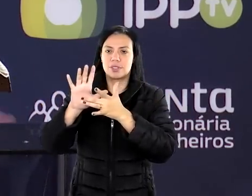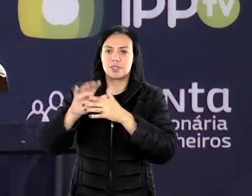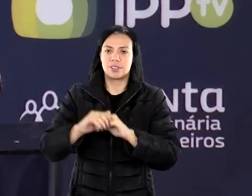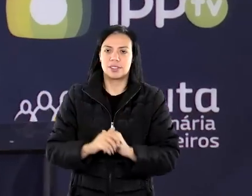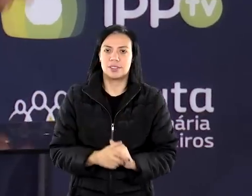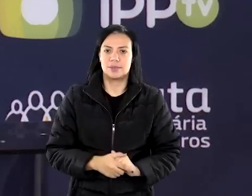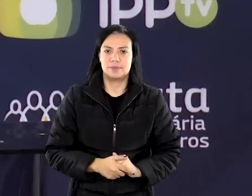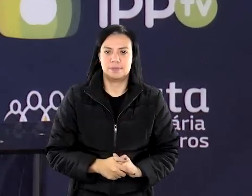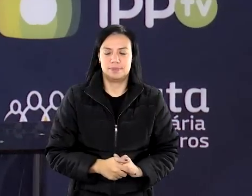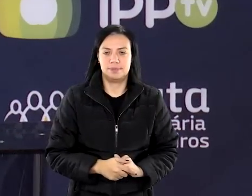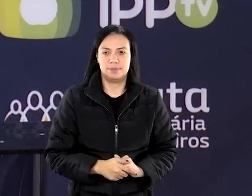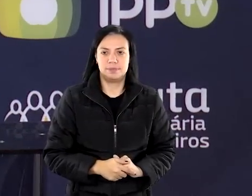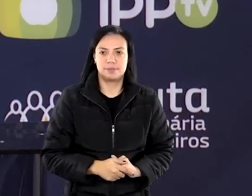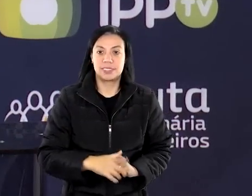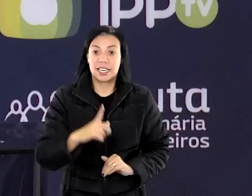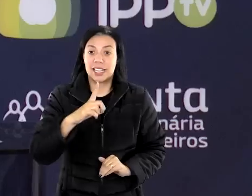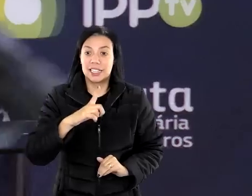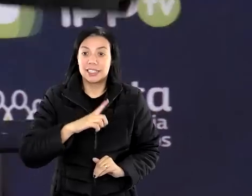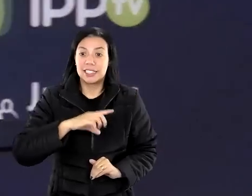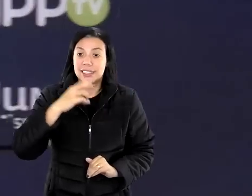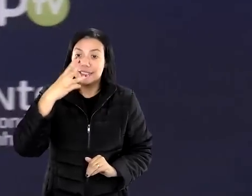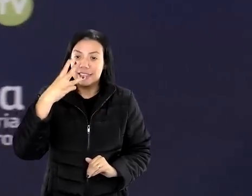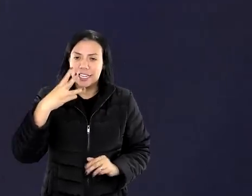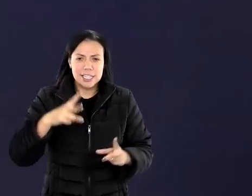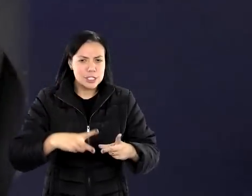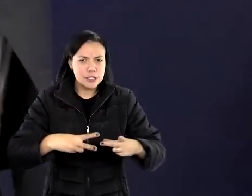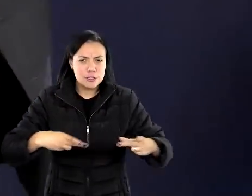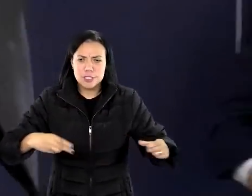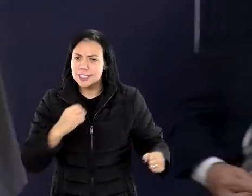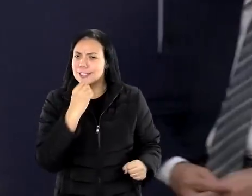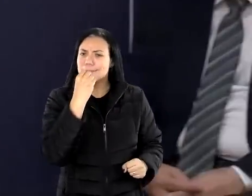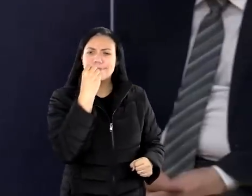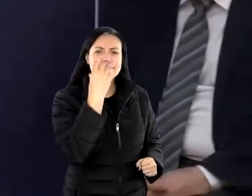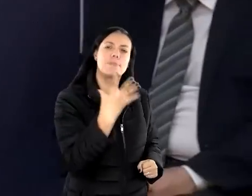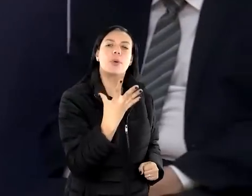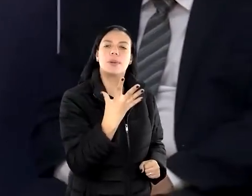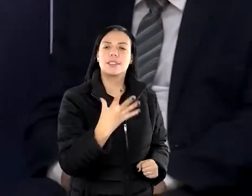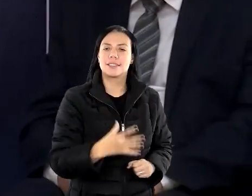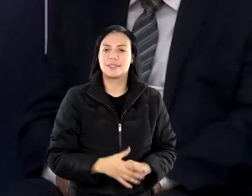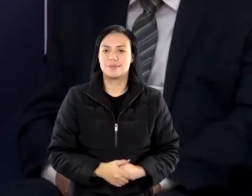fundamenta-se em três vantagens. Três vantagens que você tem